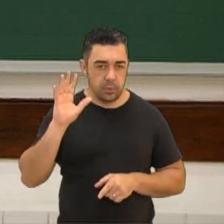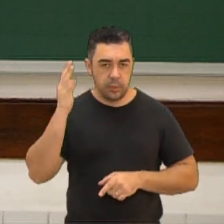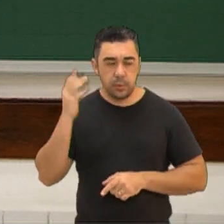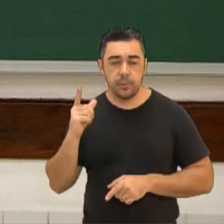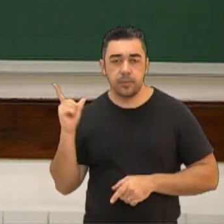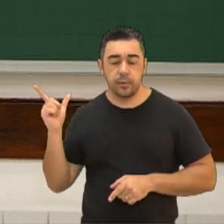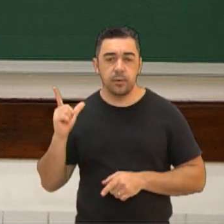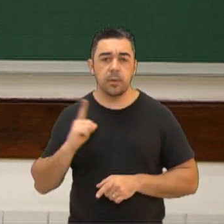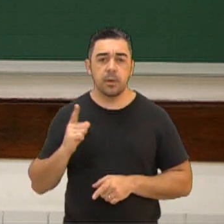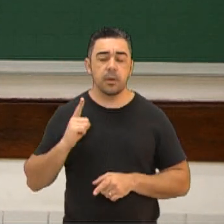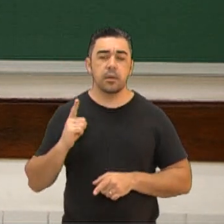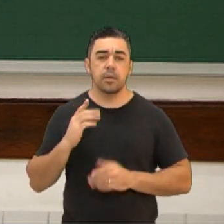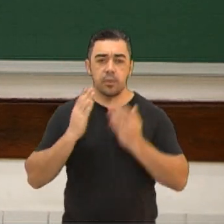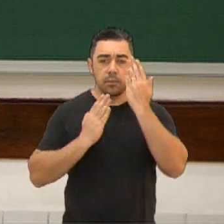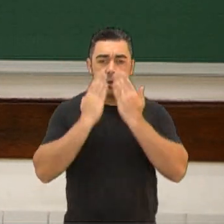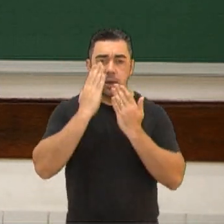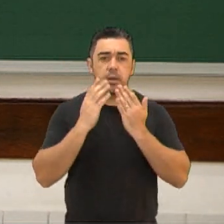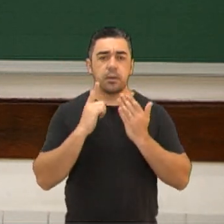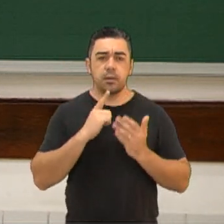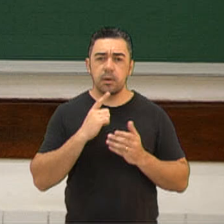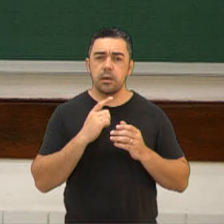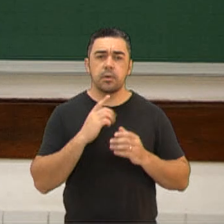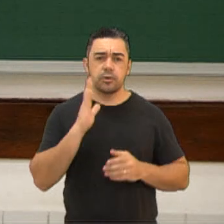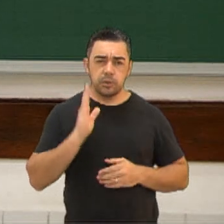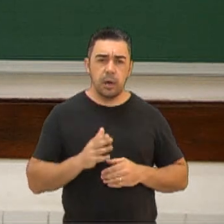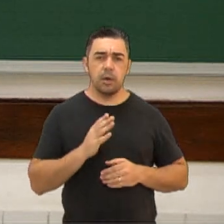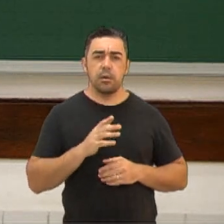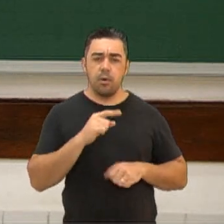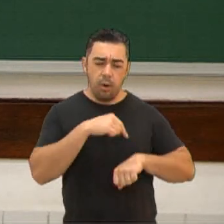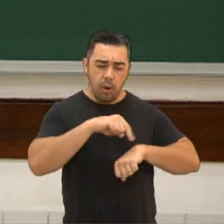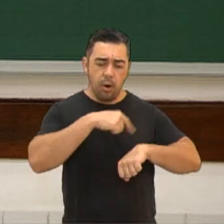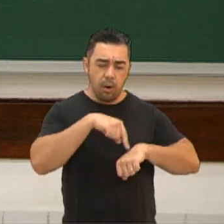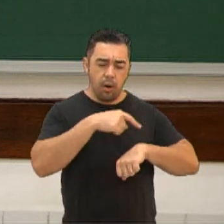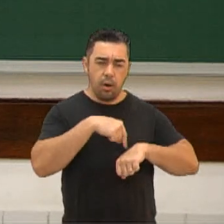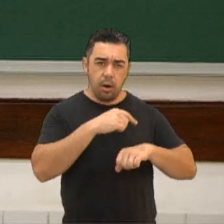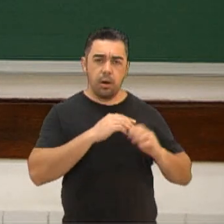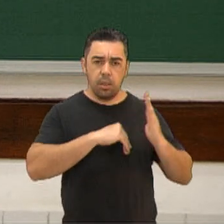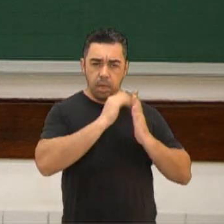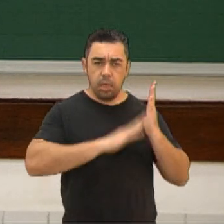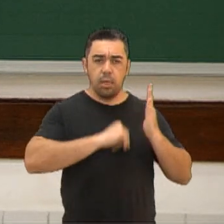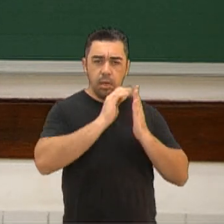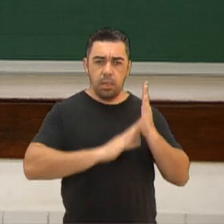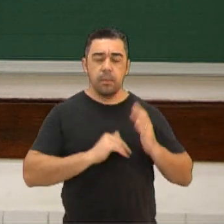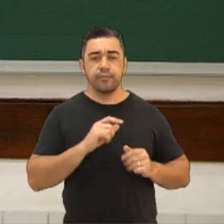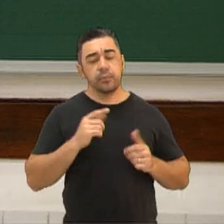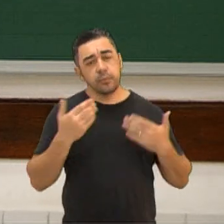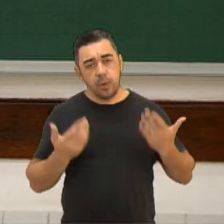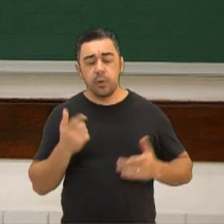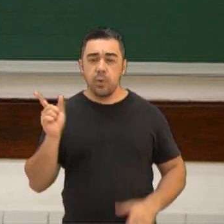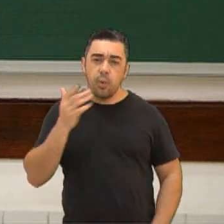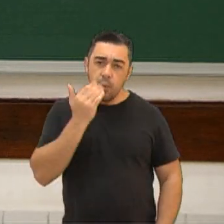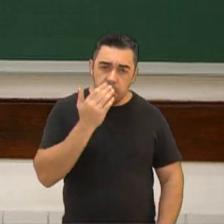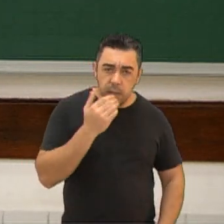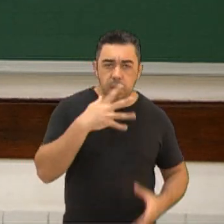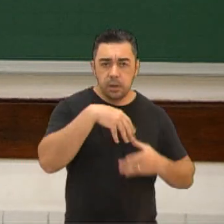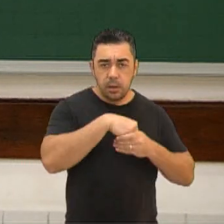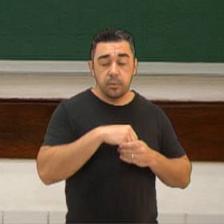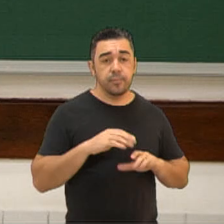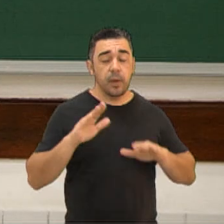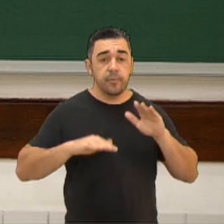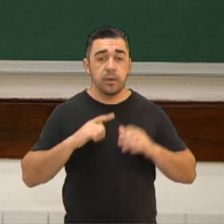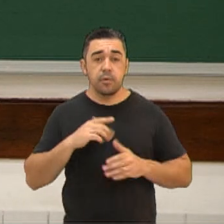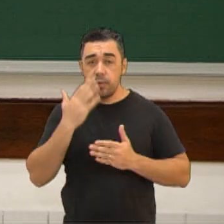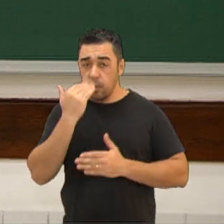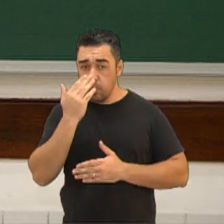Ele passava muito tempo no ateliê e ele fazia as refeições, tudo. Então teve uma vez que ele estava